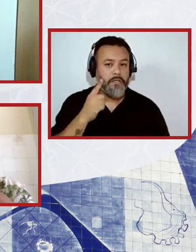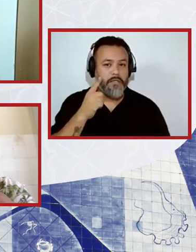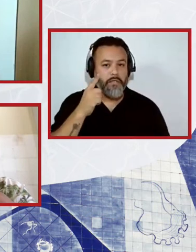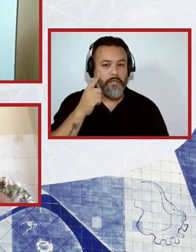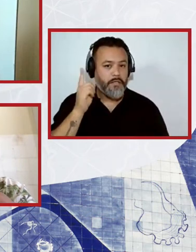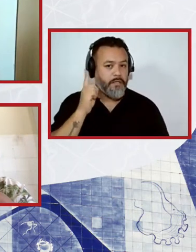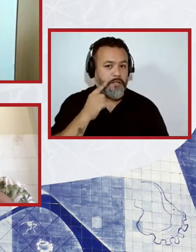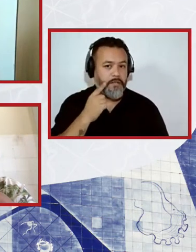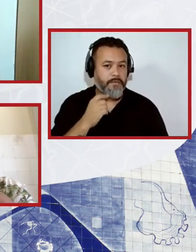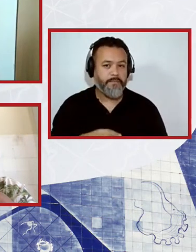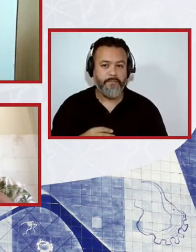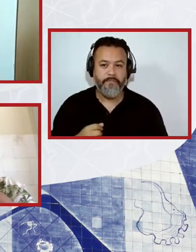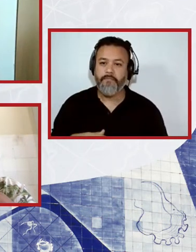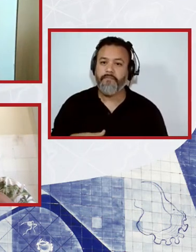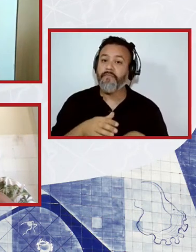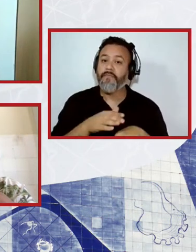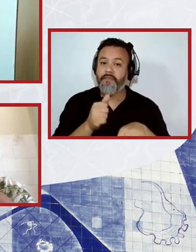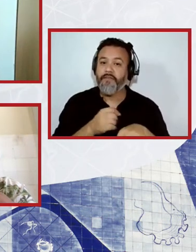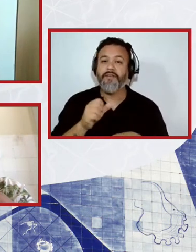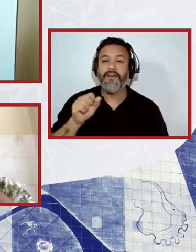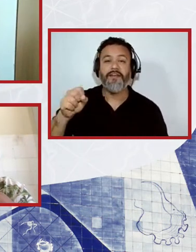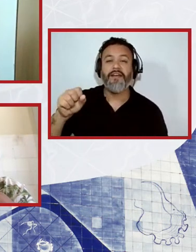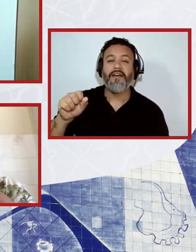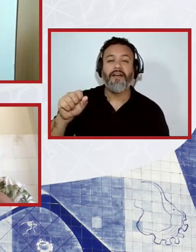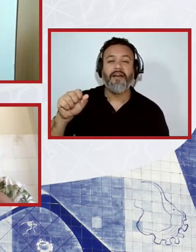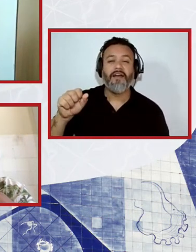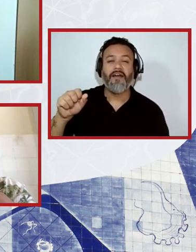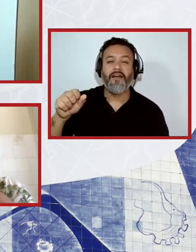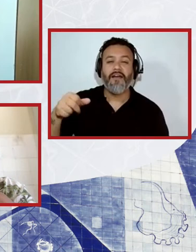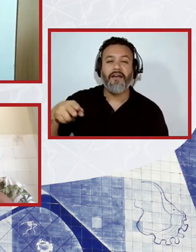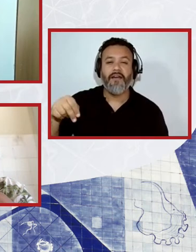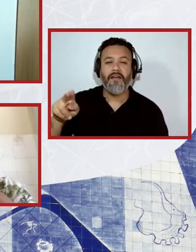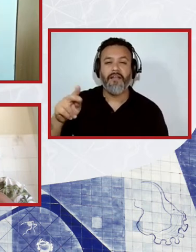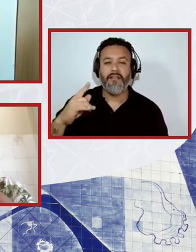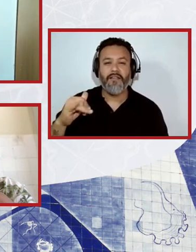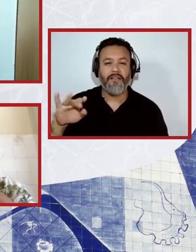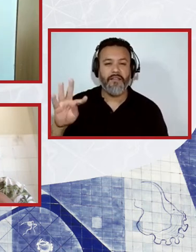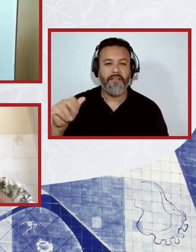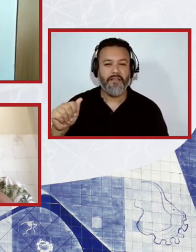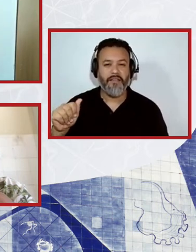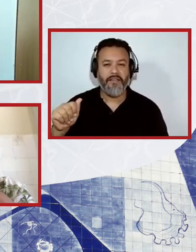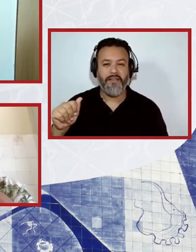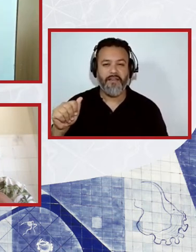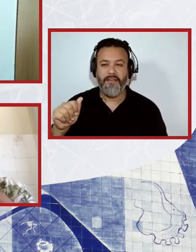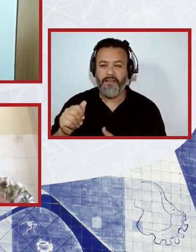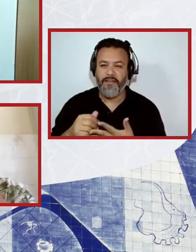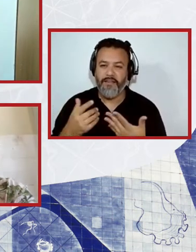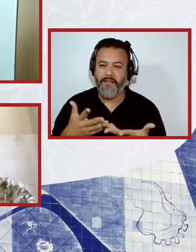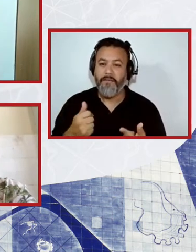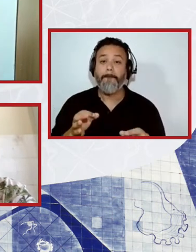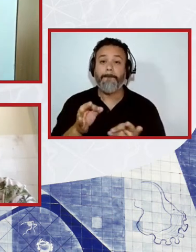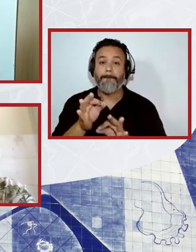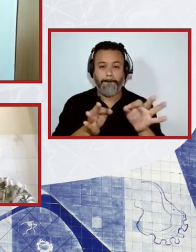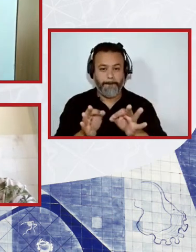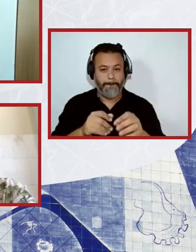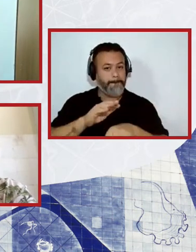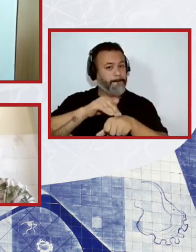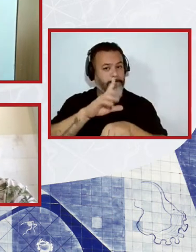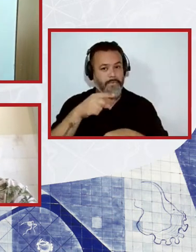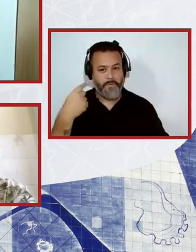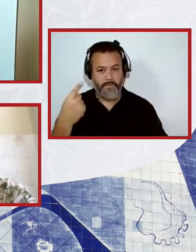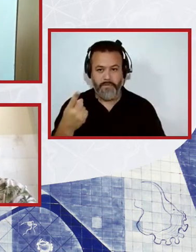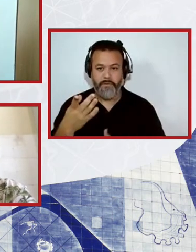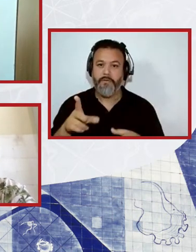amiga Anunciata, que ela sabe, acredito que ela sabe o caminho das pedras, para organizar mais um também